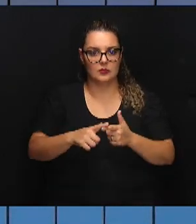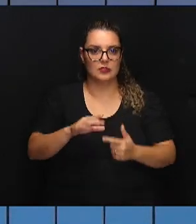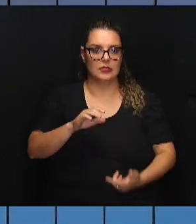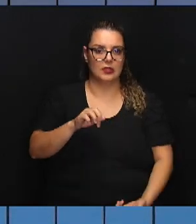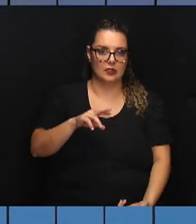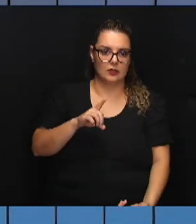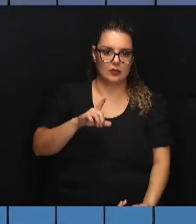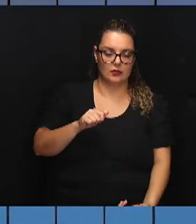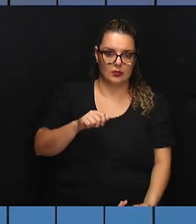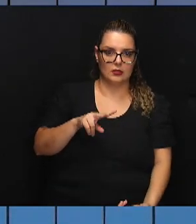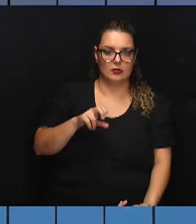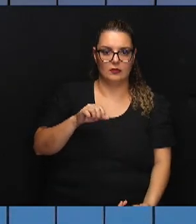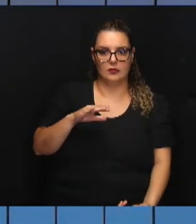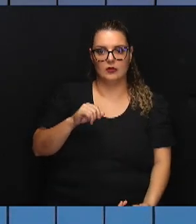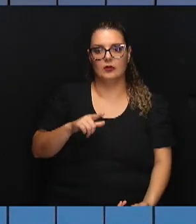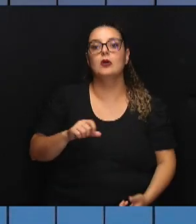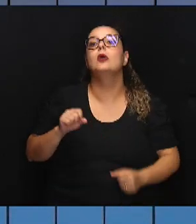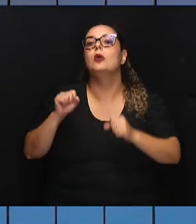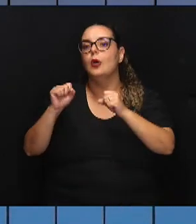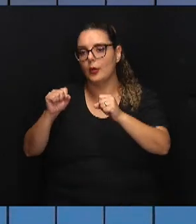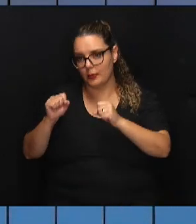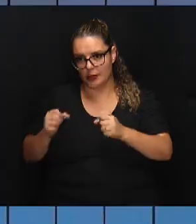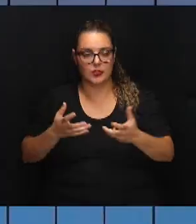Eu gostaria que o senhor falasse um pouquinho Pode. sobre isso.